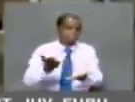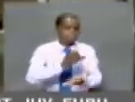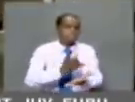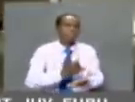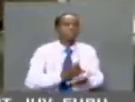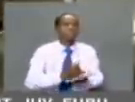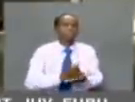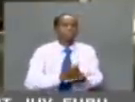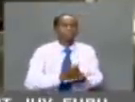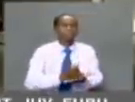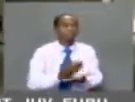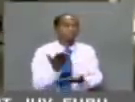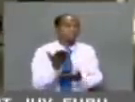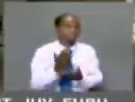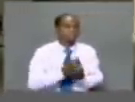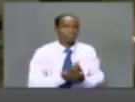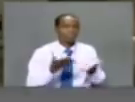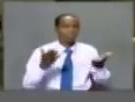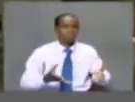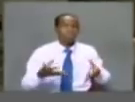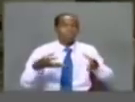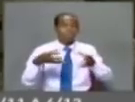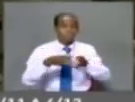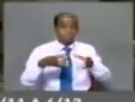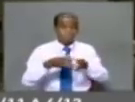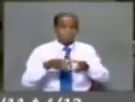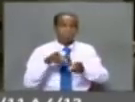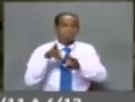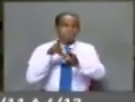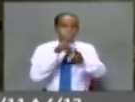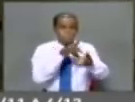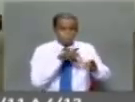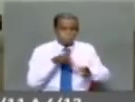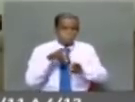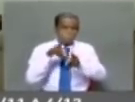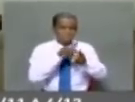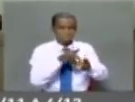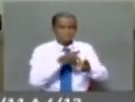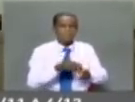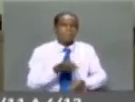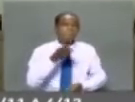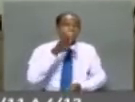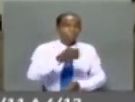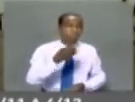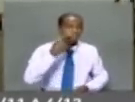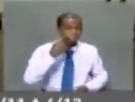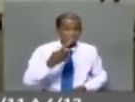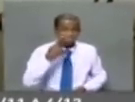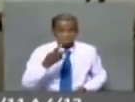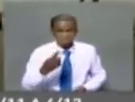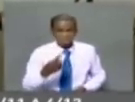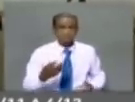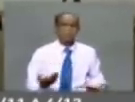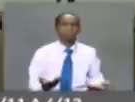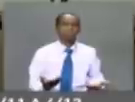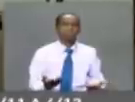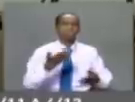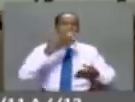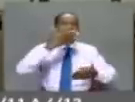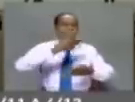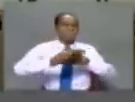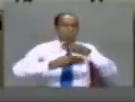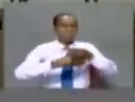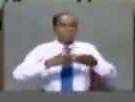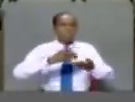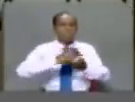empresa contratada como fiscal constatou a conclusão de apenas 48% da empreitada.